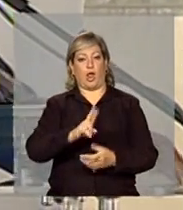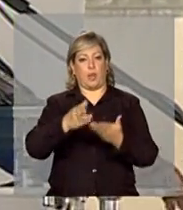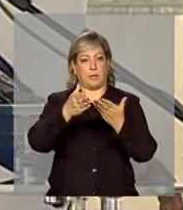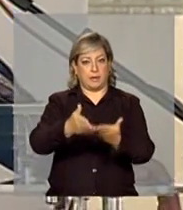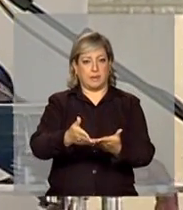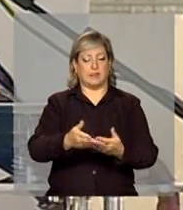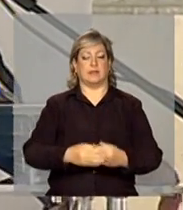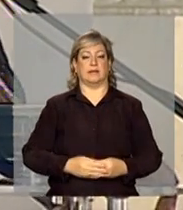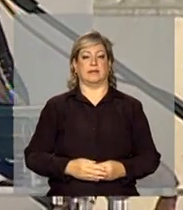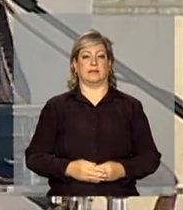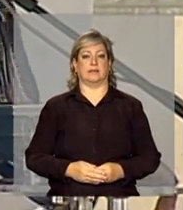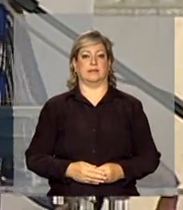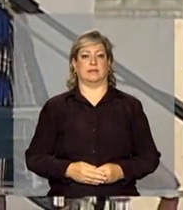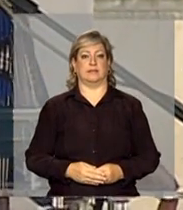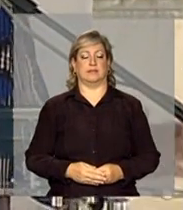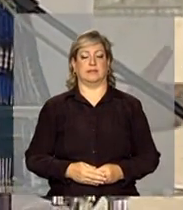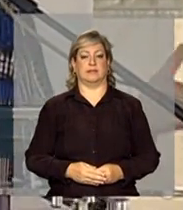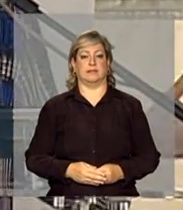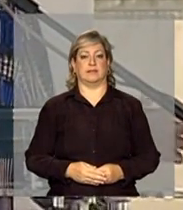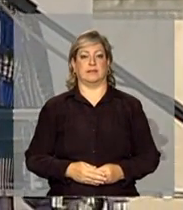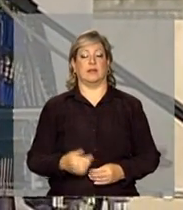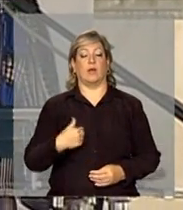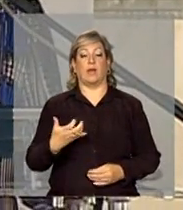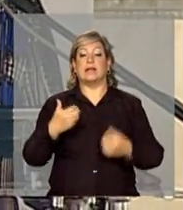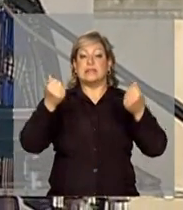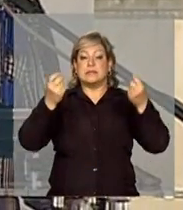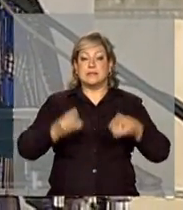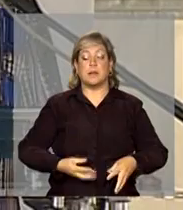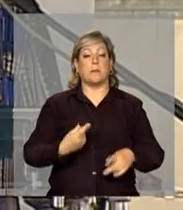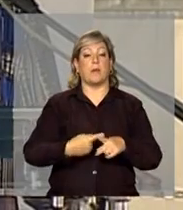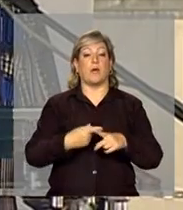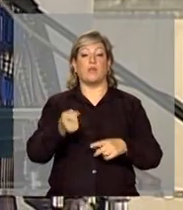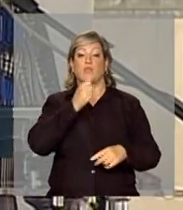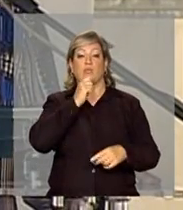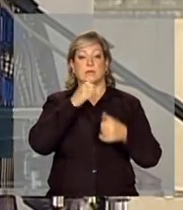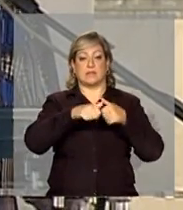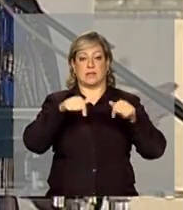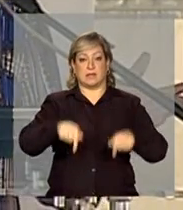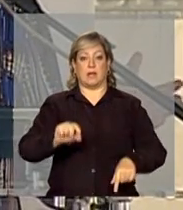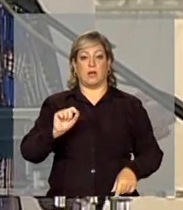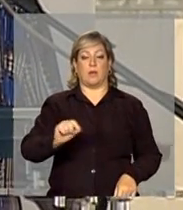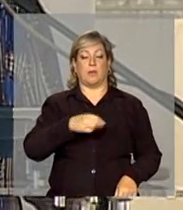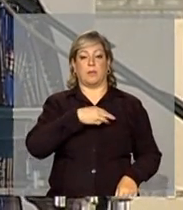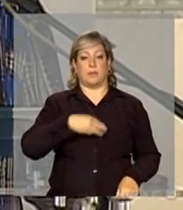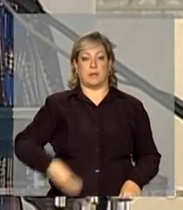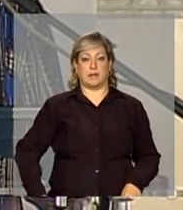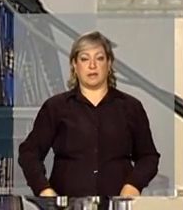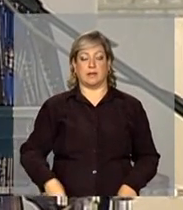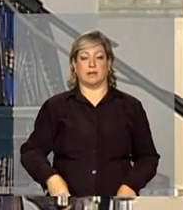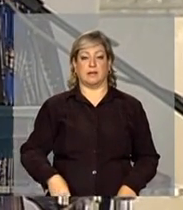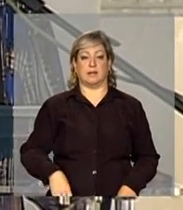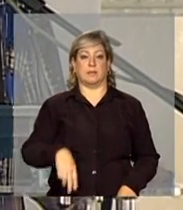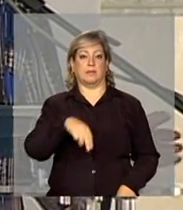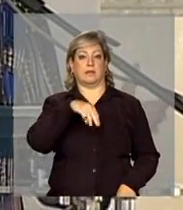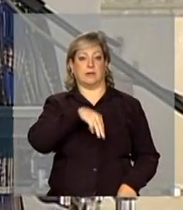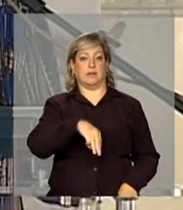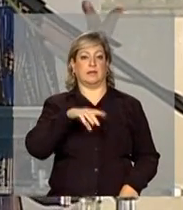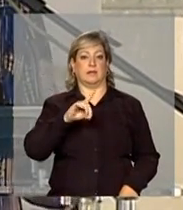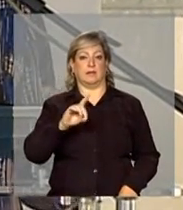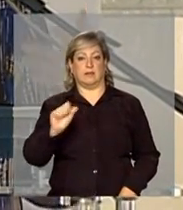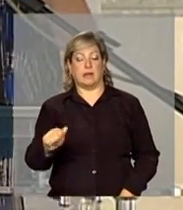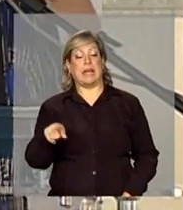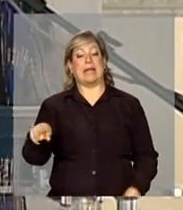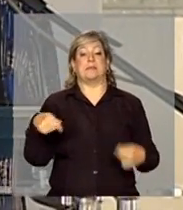dele, eu queria explicar por que não está aqui o ministro do Ministério do Desenvolvimento Agrário. Ele